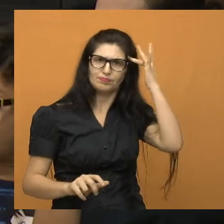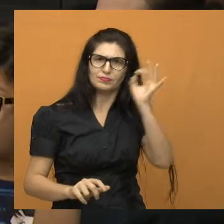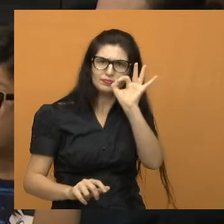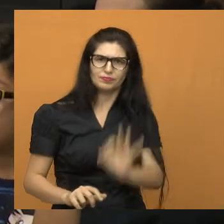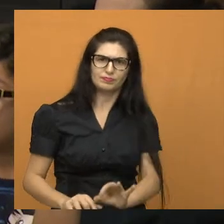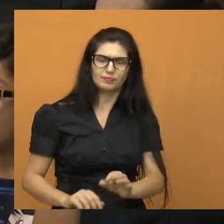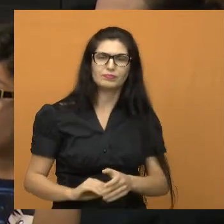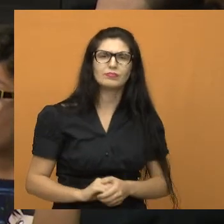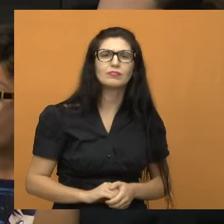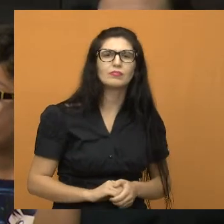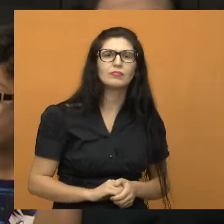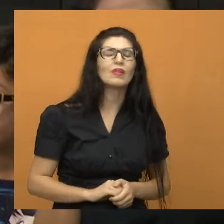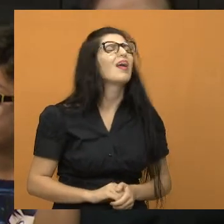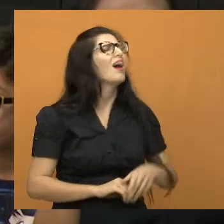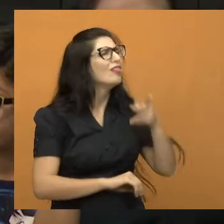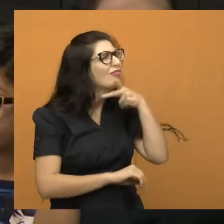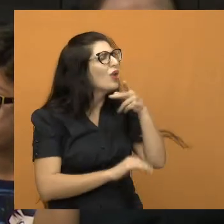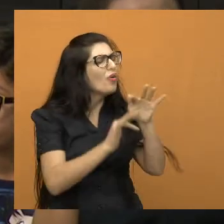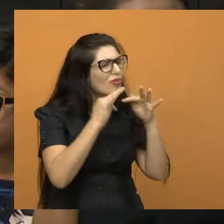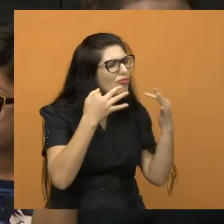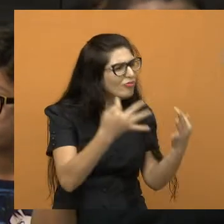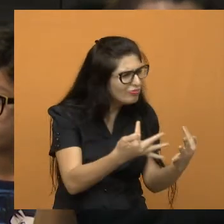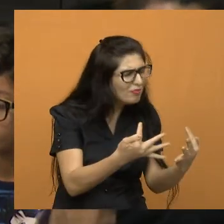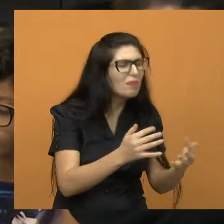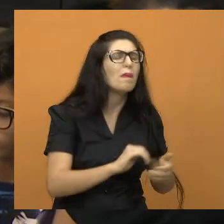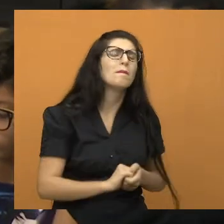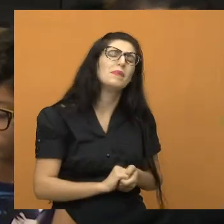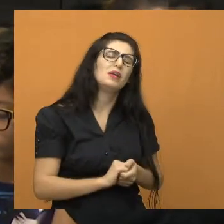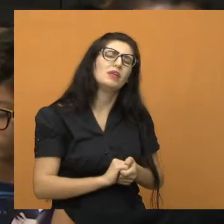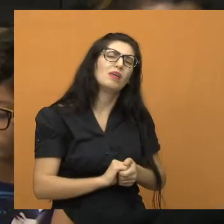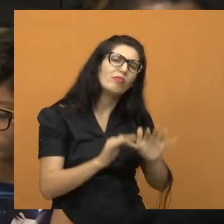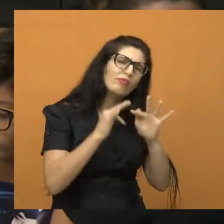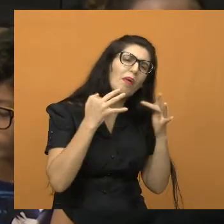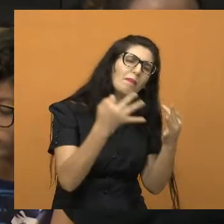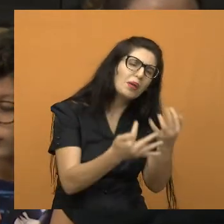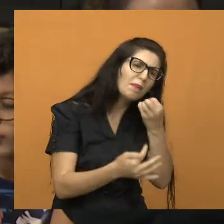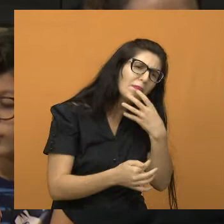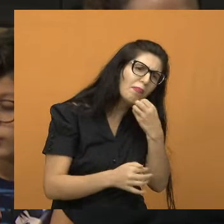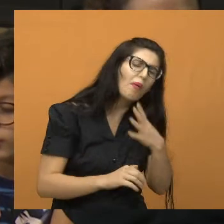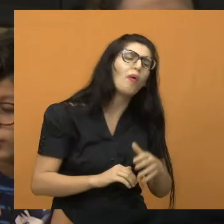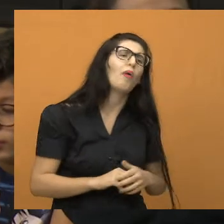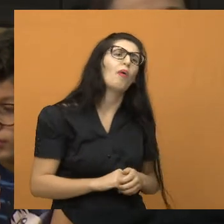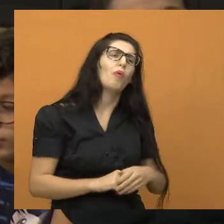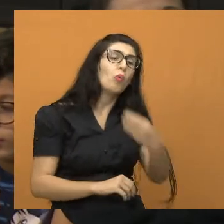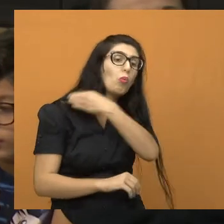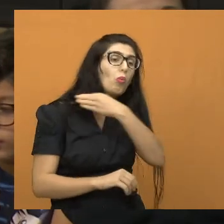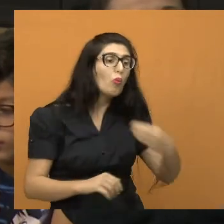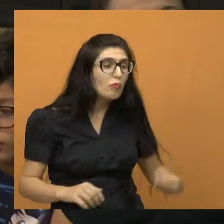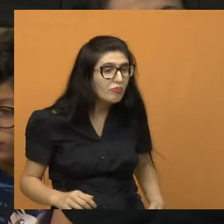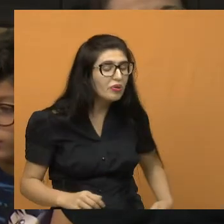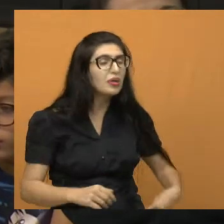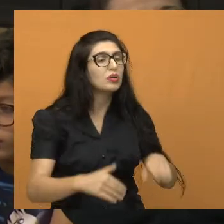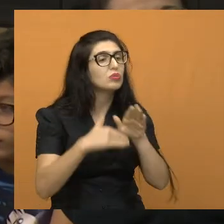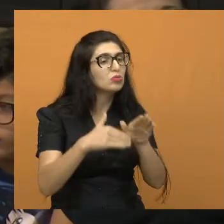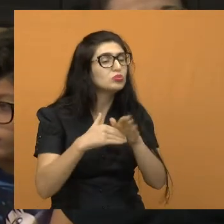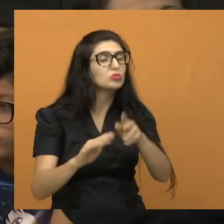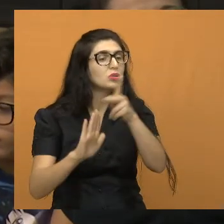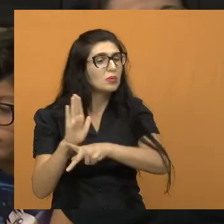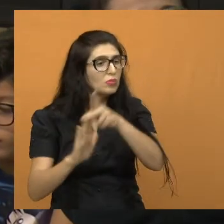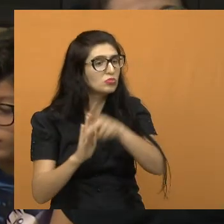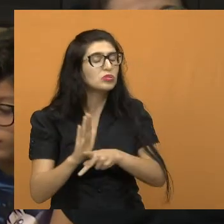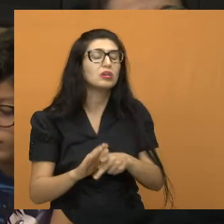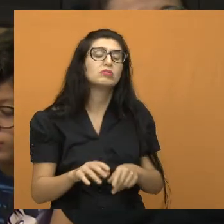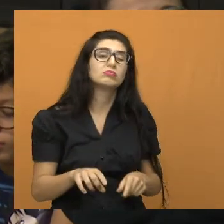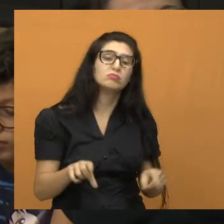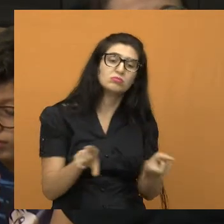da família, né? Se uma família estiver bem estruturada e o poder público investe na família, ela mesma cuida dos